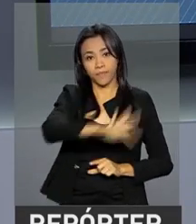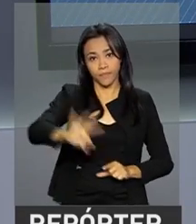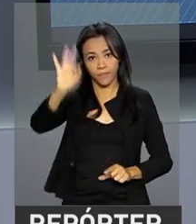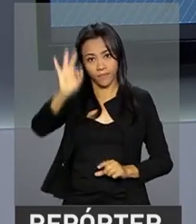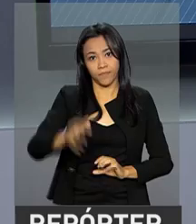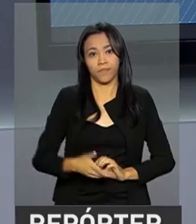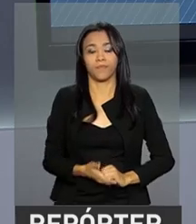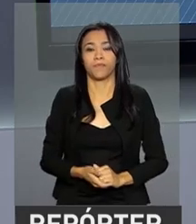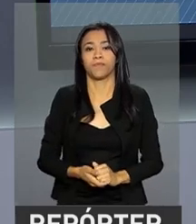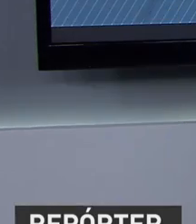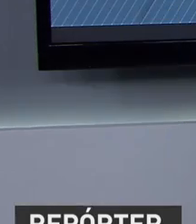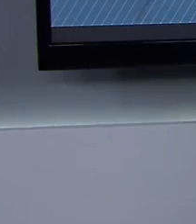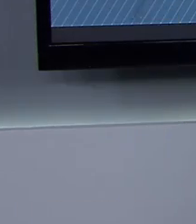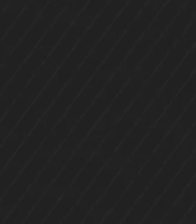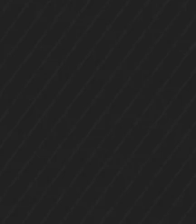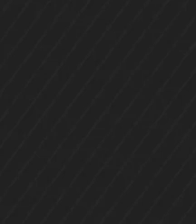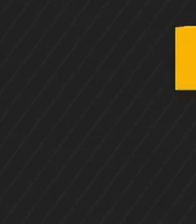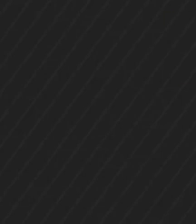federal